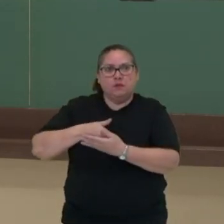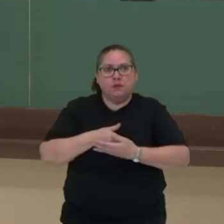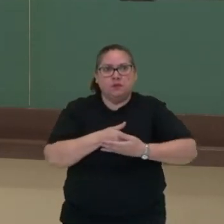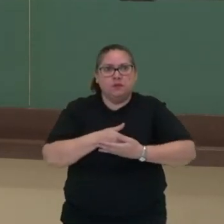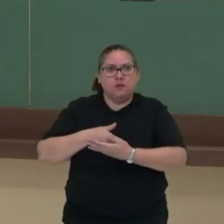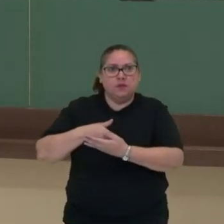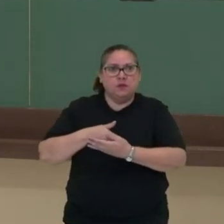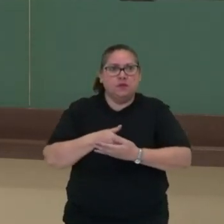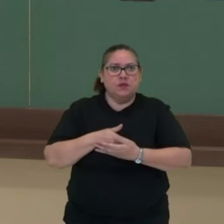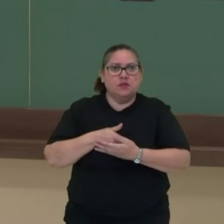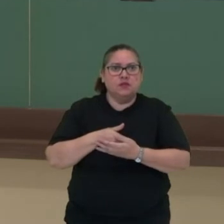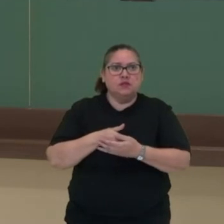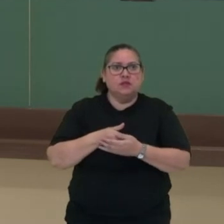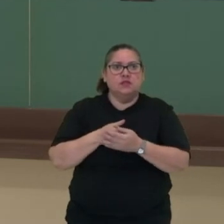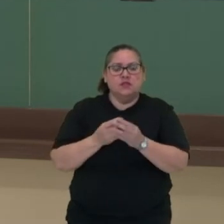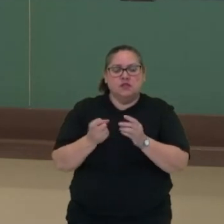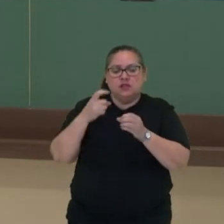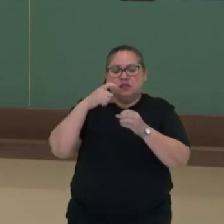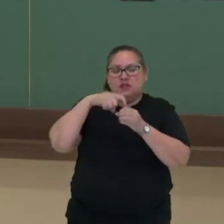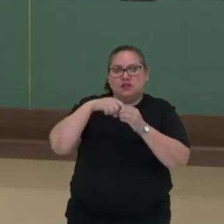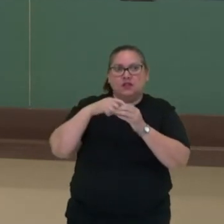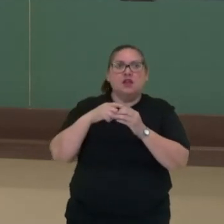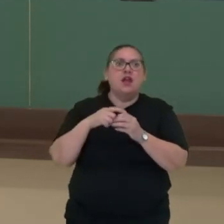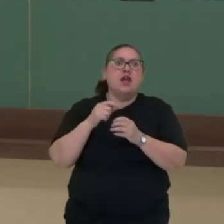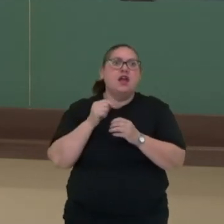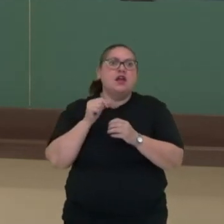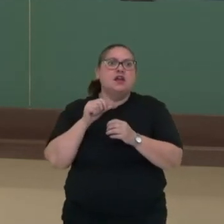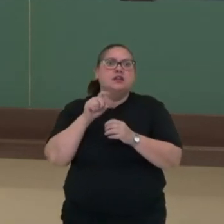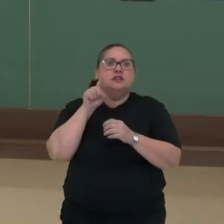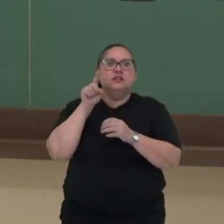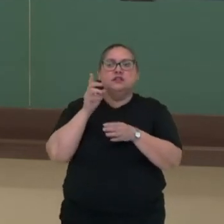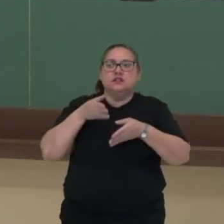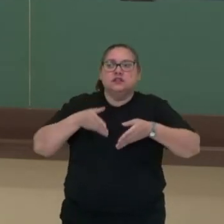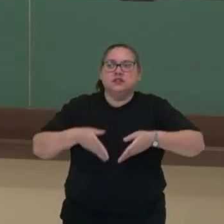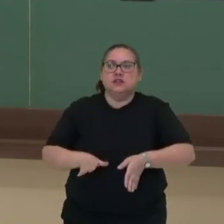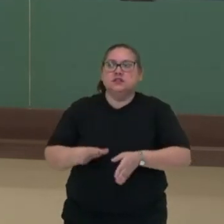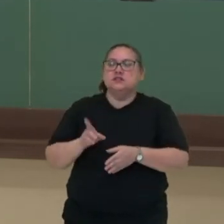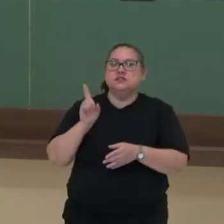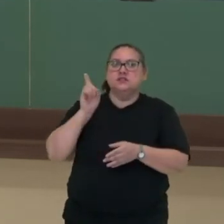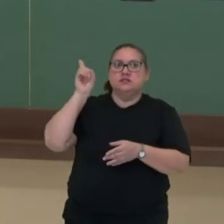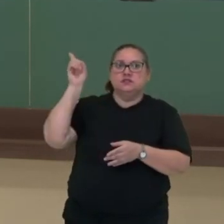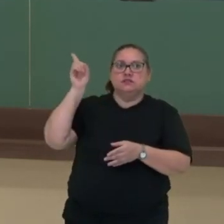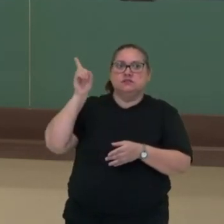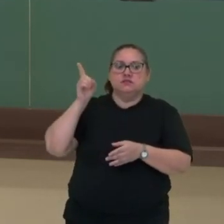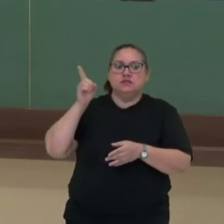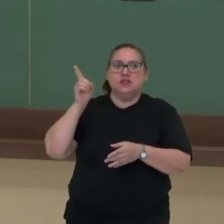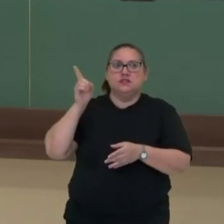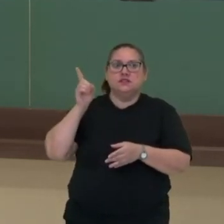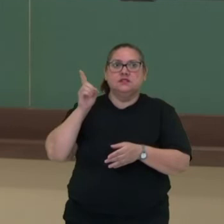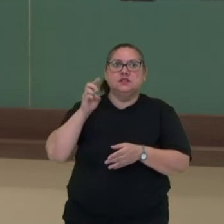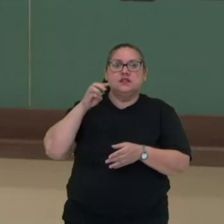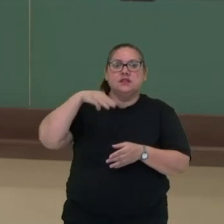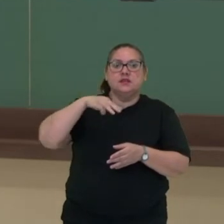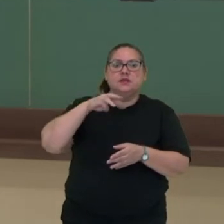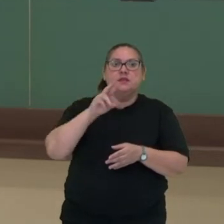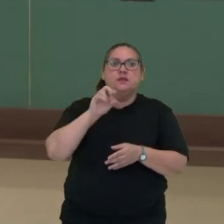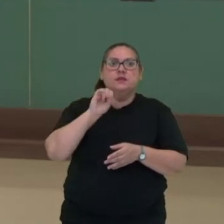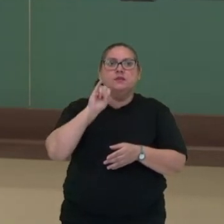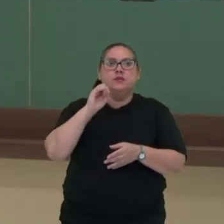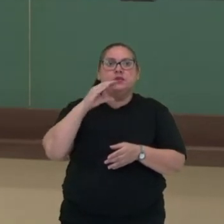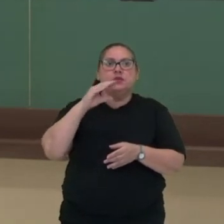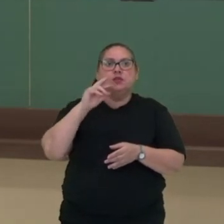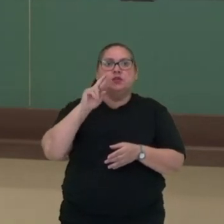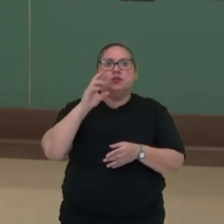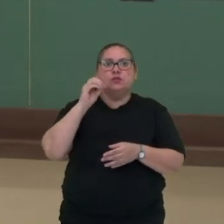né, lá dentro do útero da mãe, a mãe está com a Zika e passar, a criança pode vir a nascer com microcefalia,